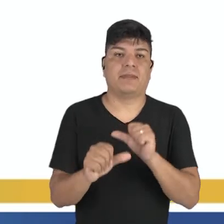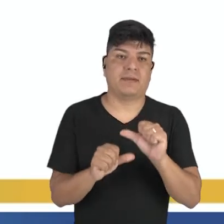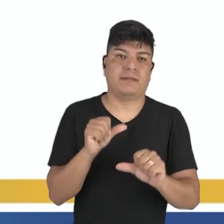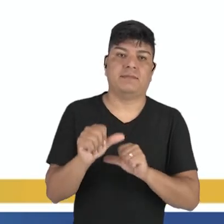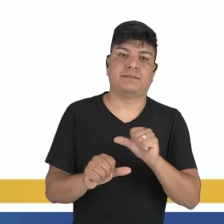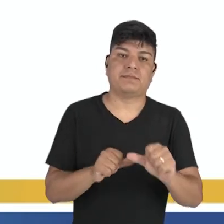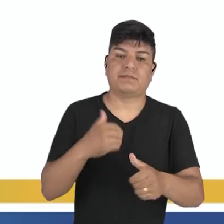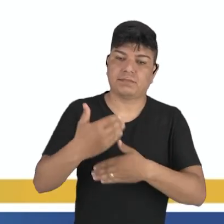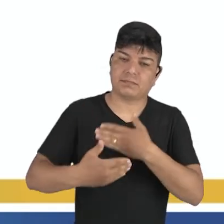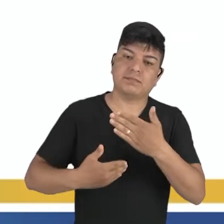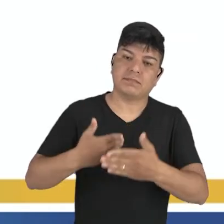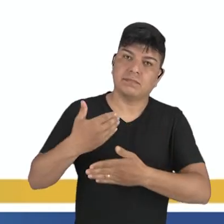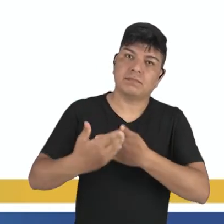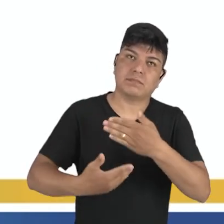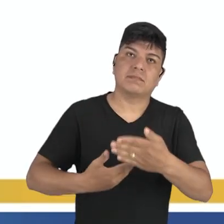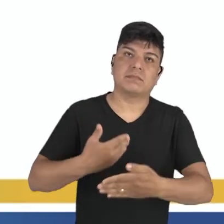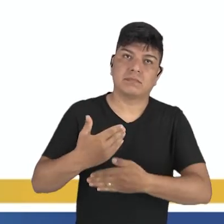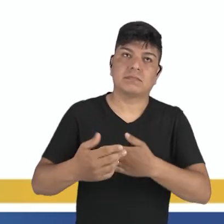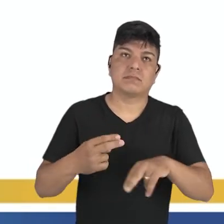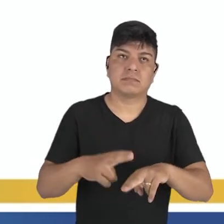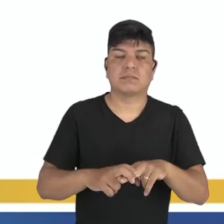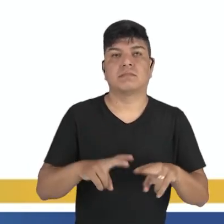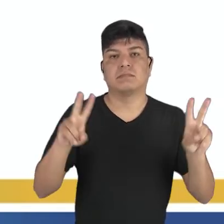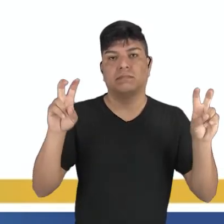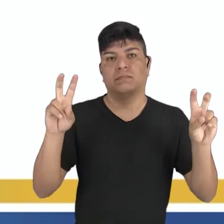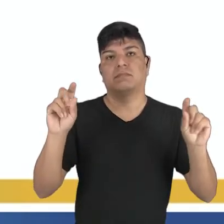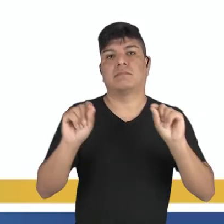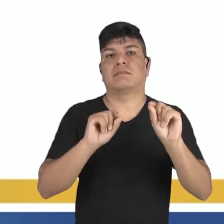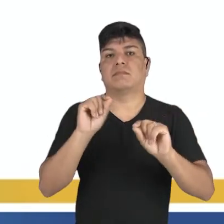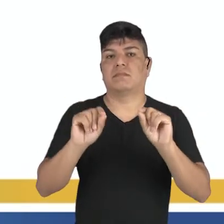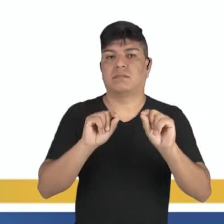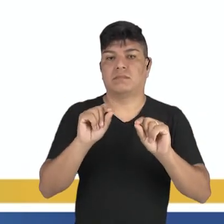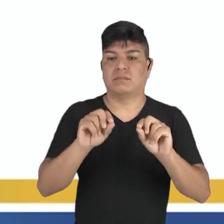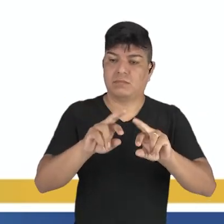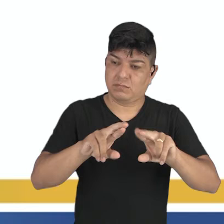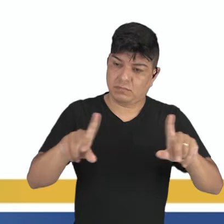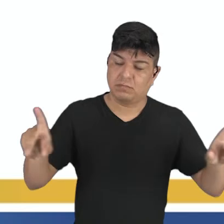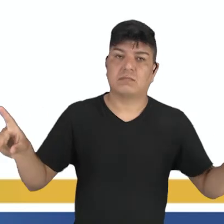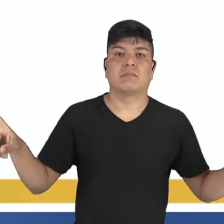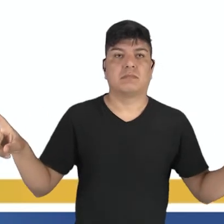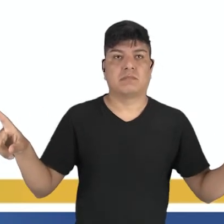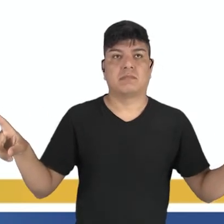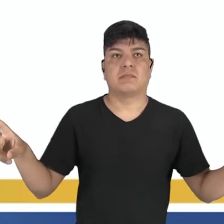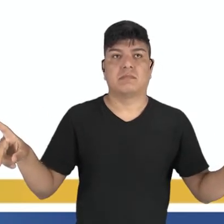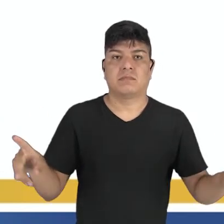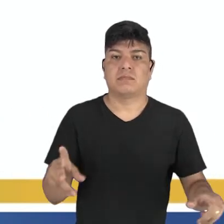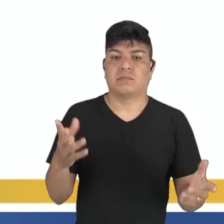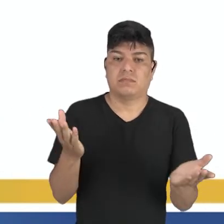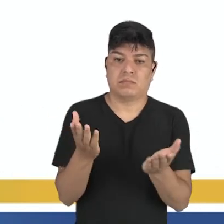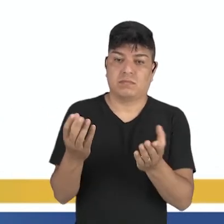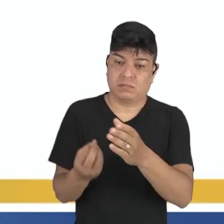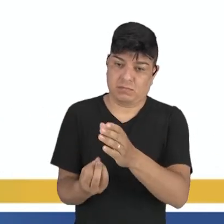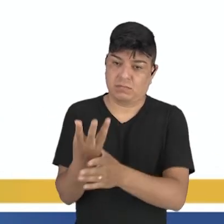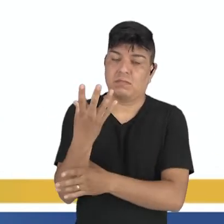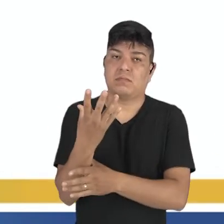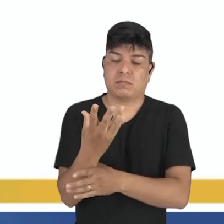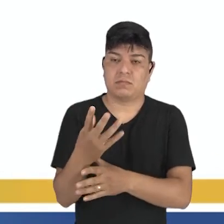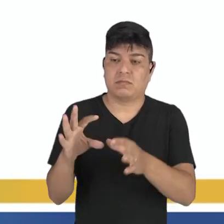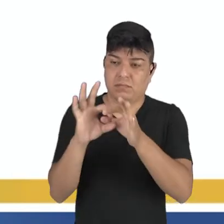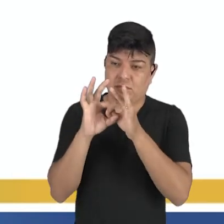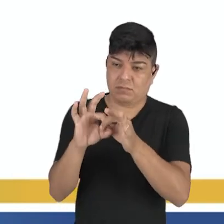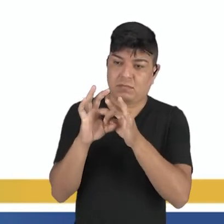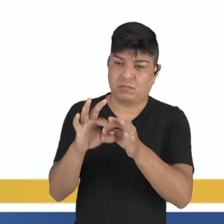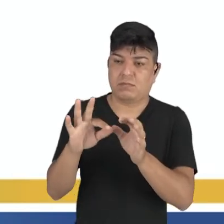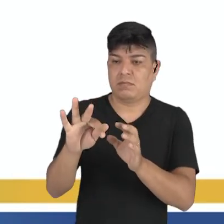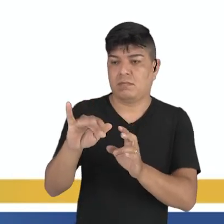mudando ao longo do tempo. Então vejam que são teorias antagônicas, né? Opostas, tá? Então o criacionismo está sempre aliado ali ao fixismo.